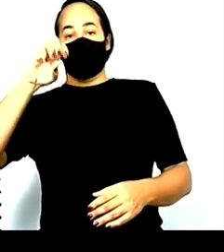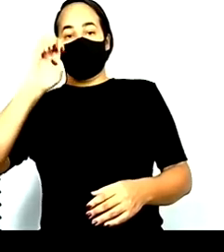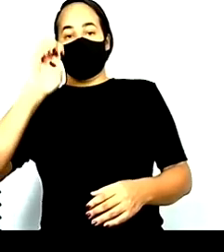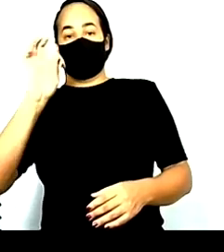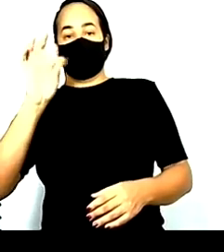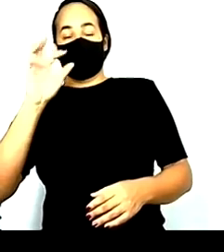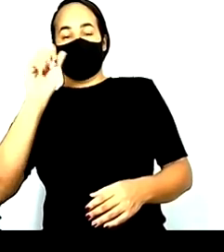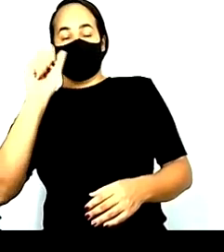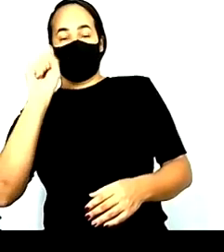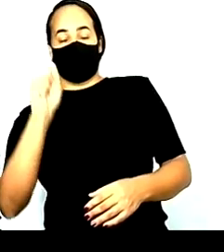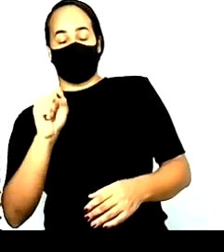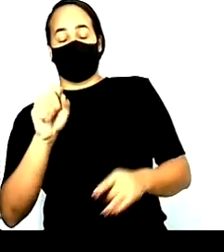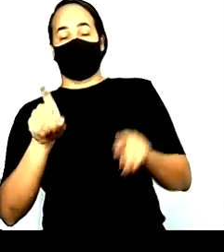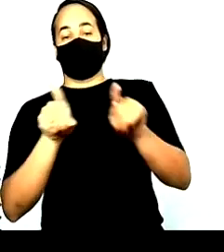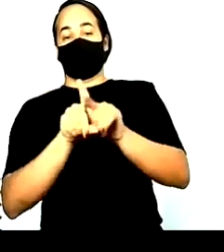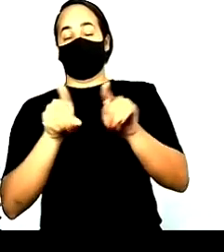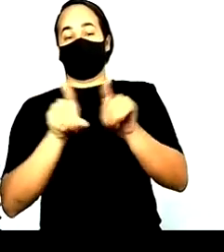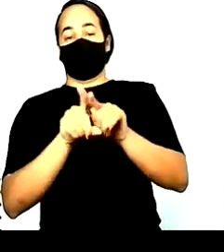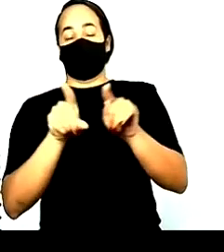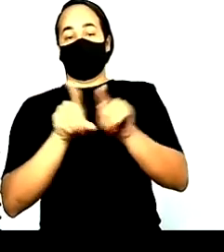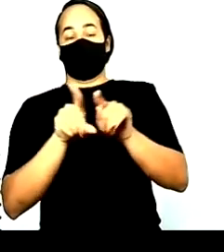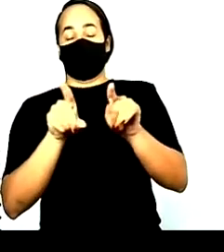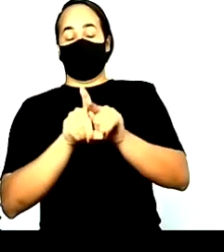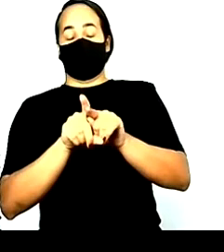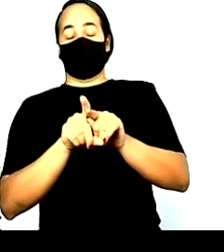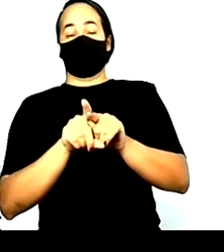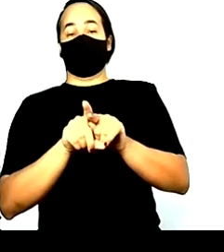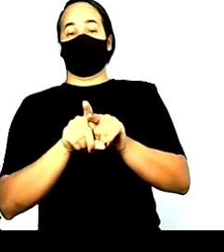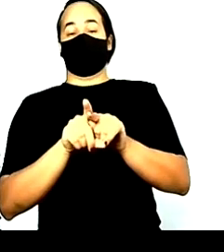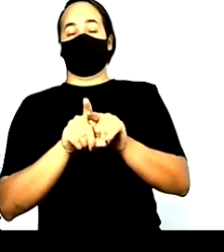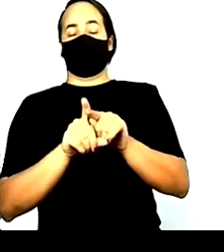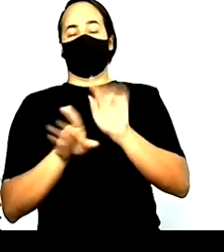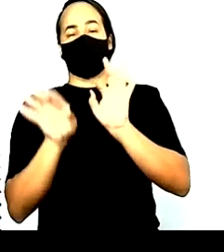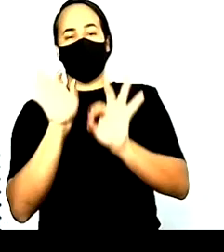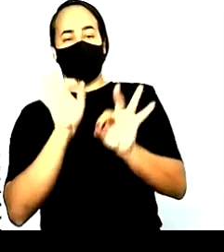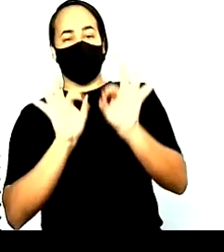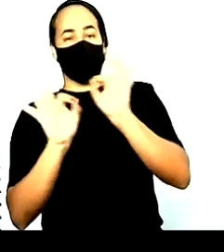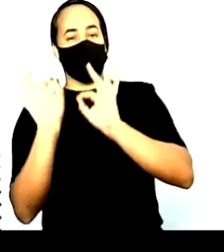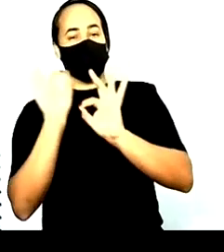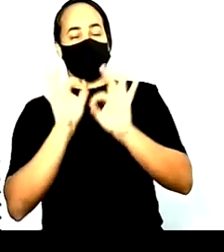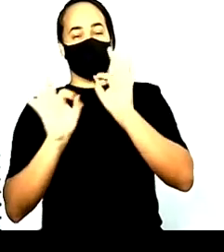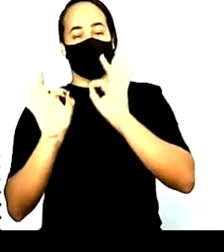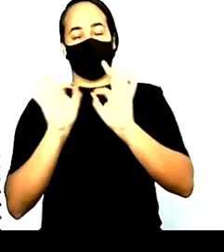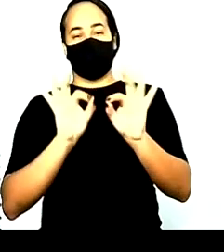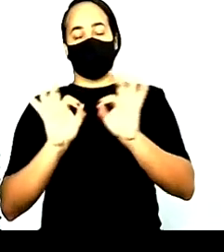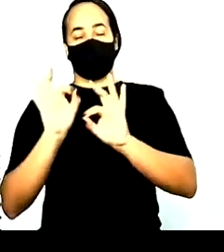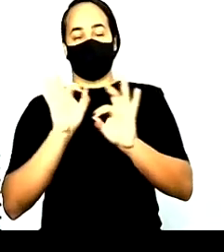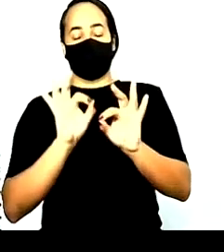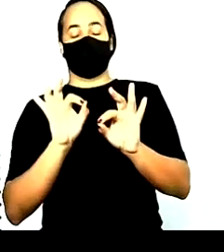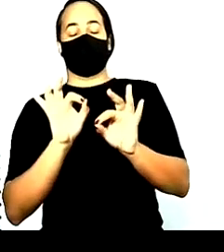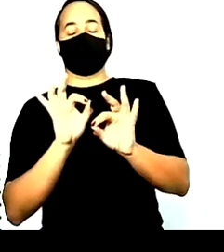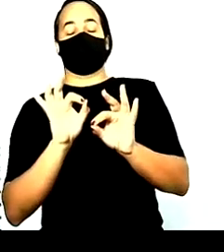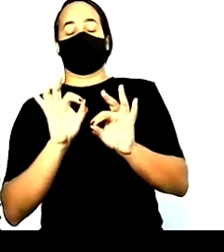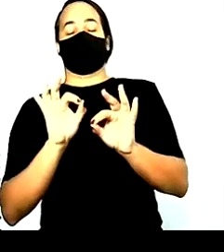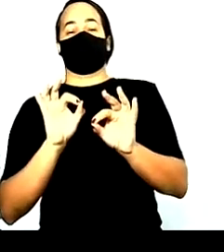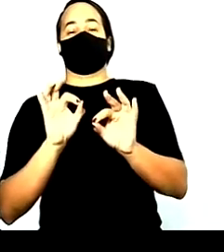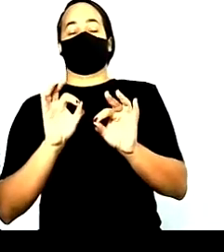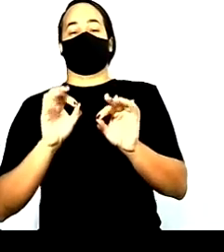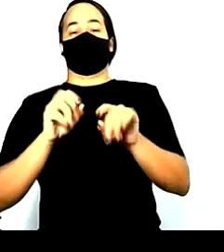para a ocorrência da fecundação. Terceiro, permite a implantação do embrião.